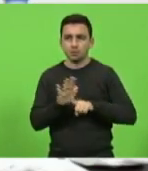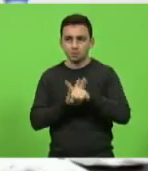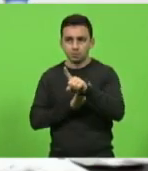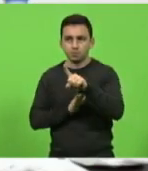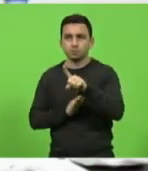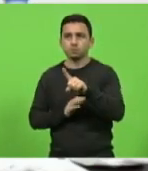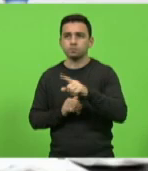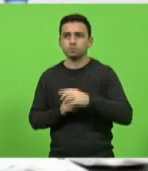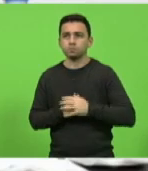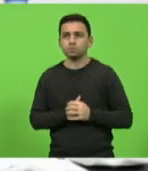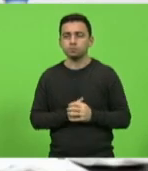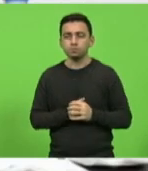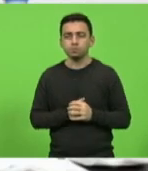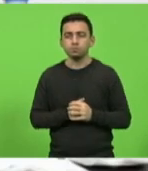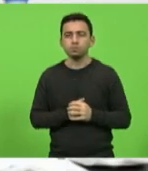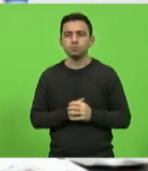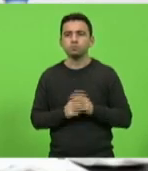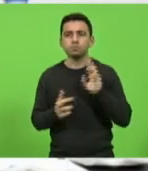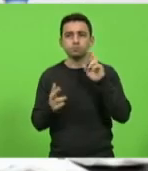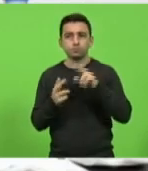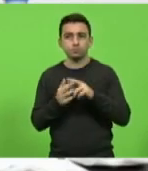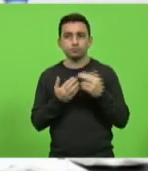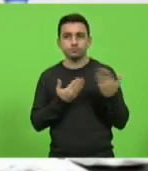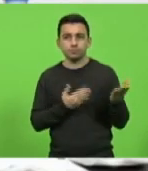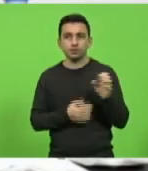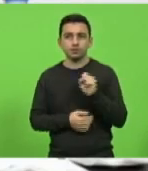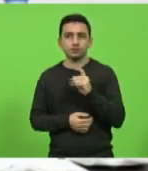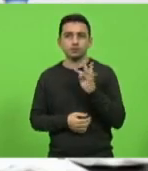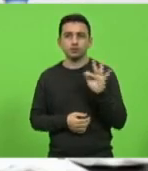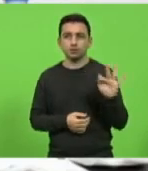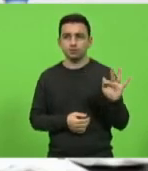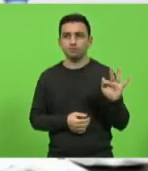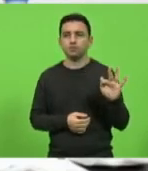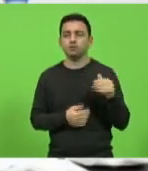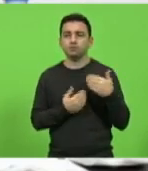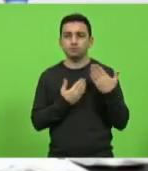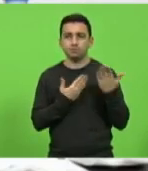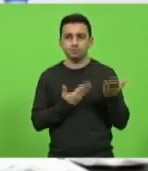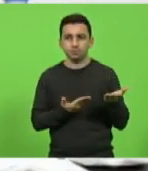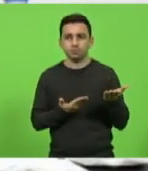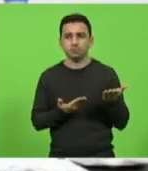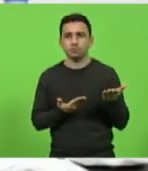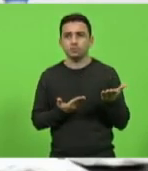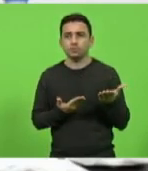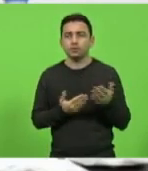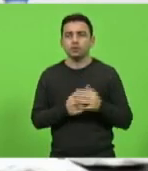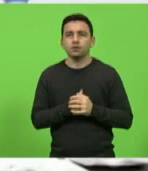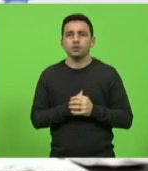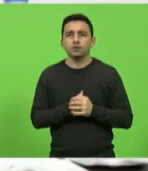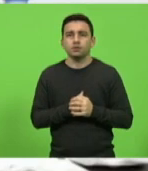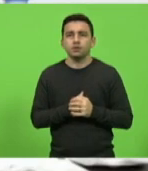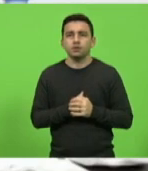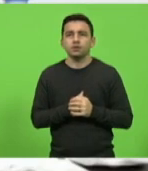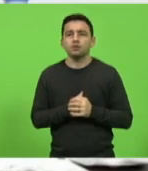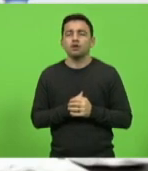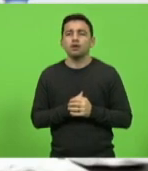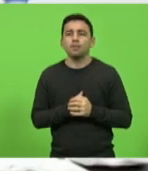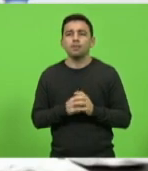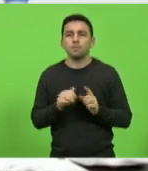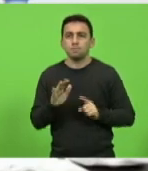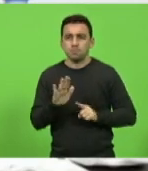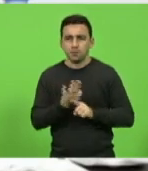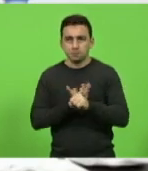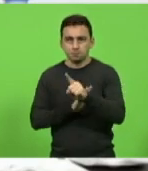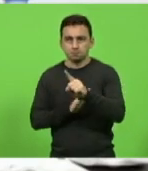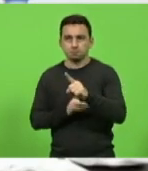seguinte referendada pelo Supremo Tribunal Federal é a pergunta é a